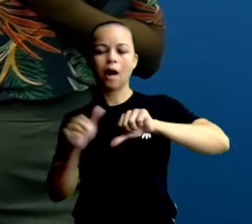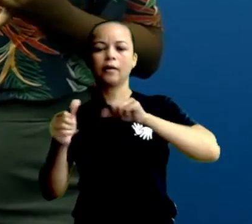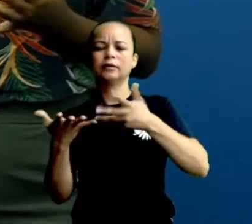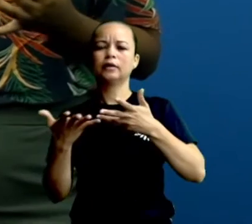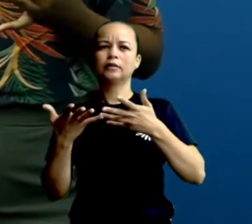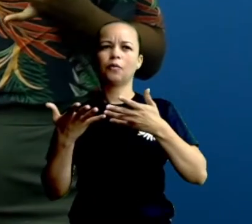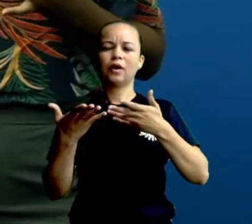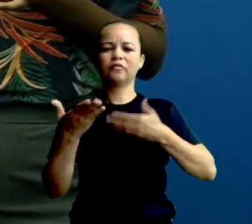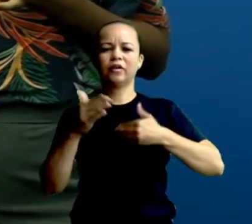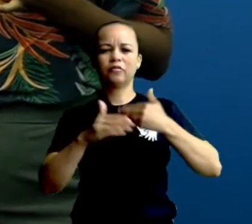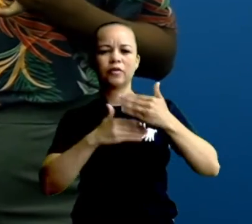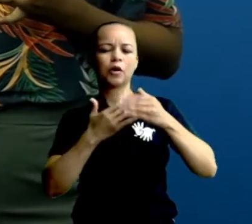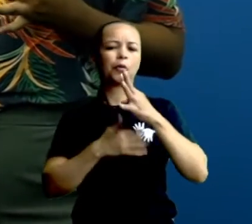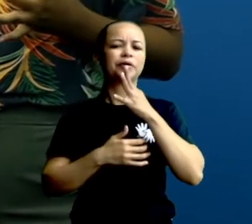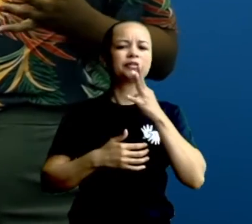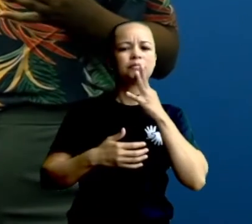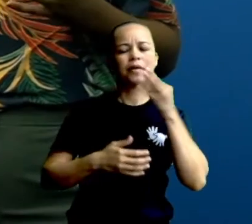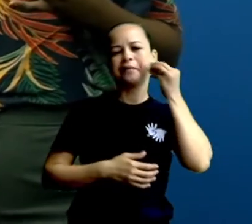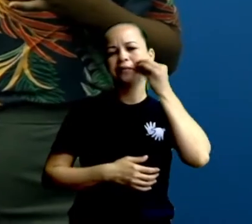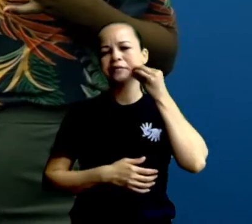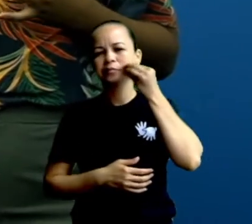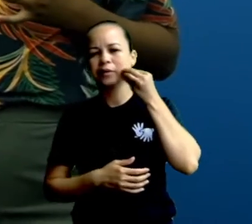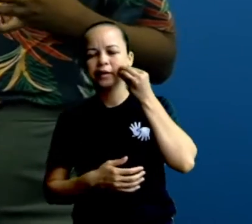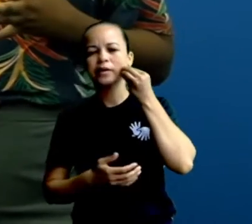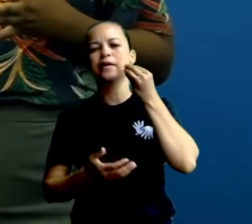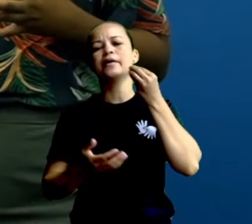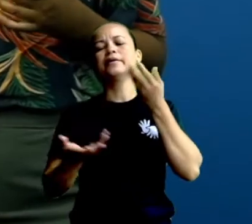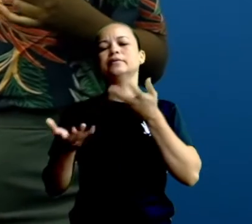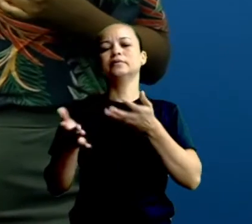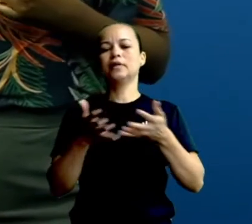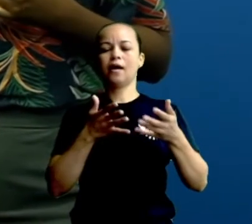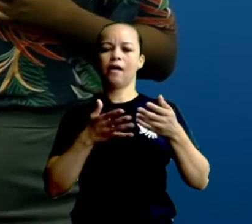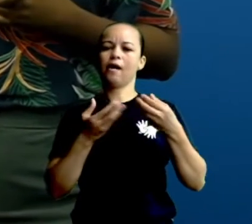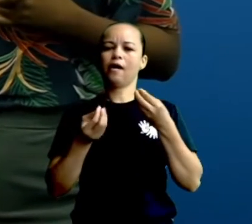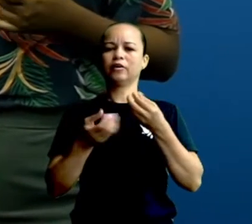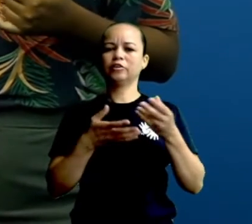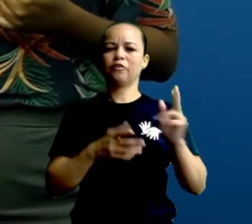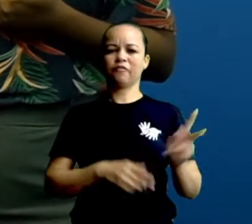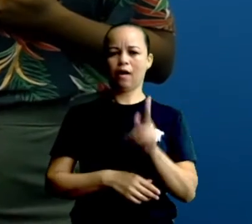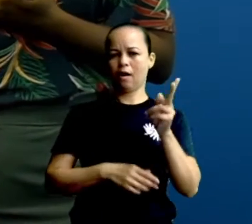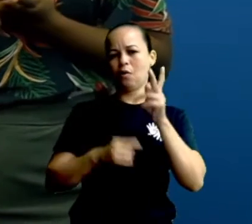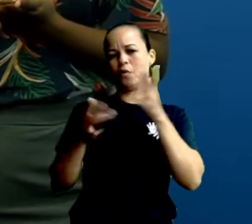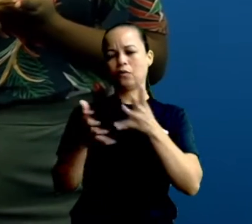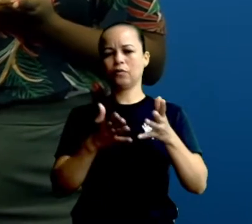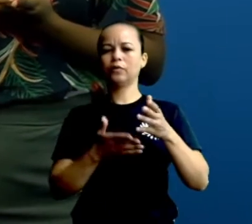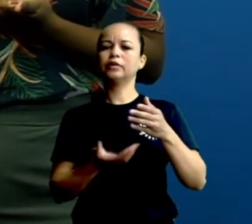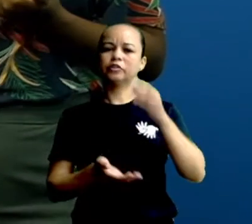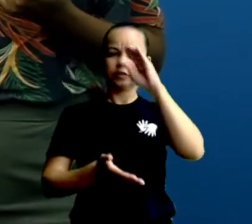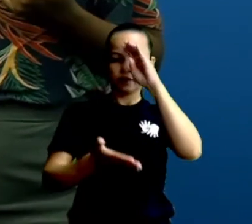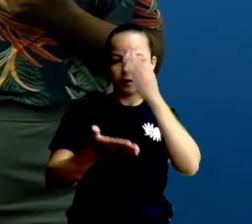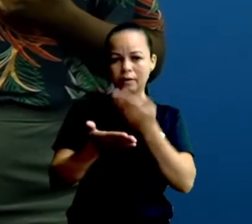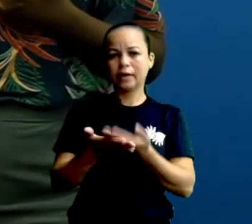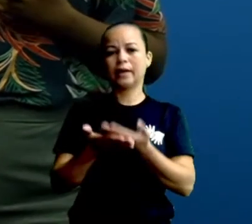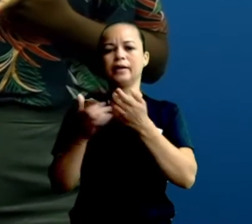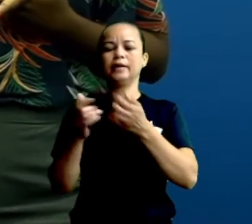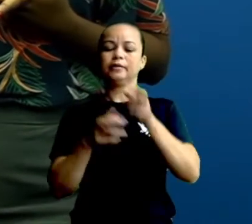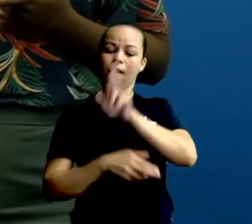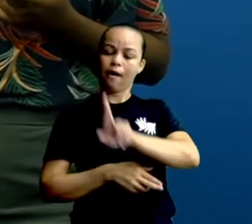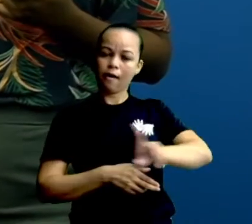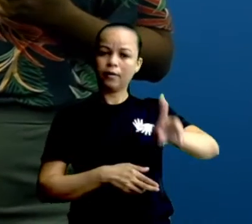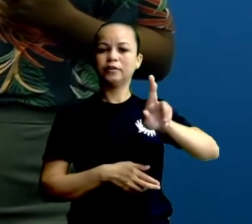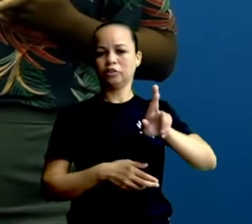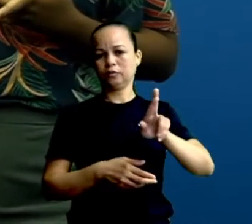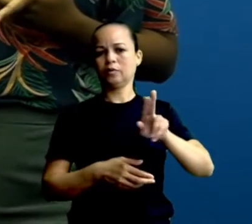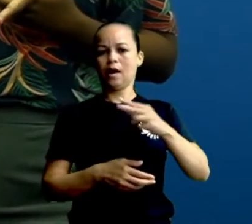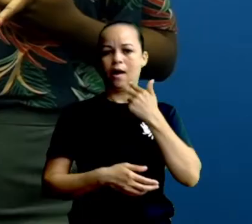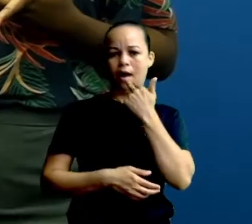envolver conhecimentos, experiências, atitudes, valores, crenças, a